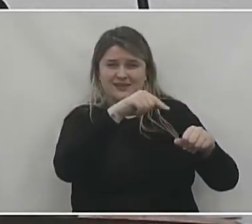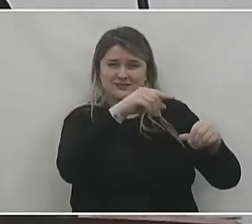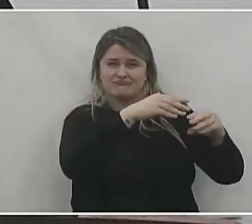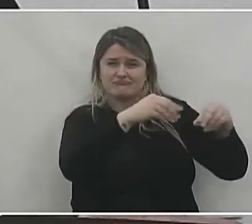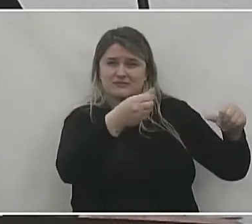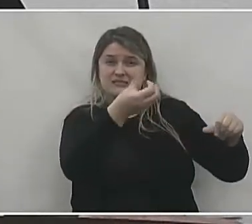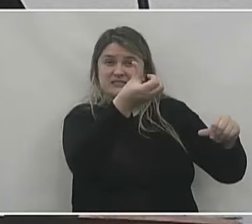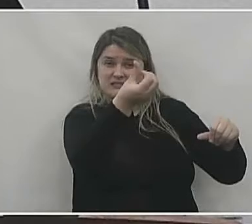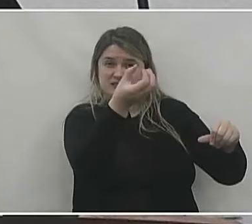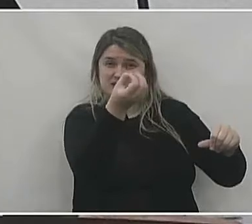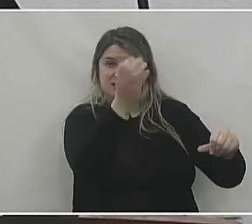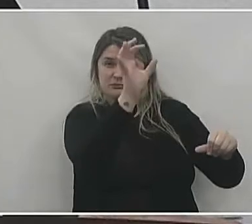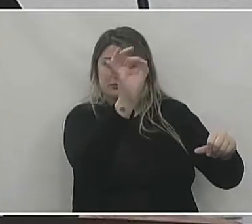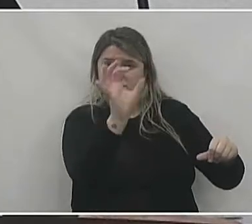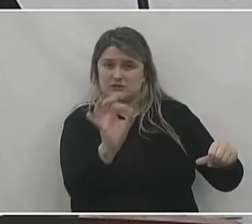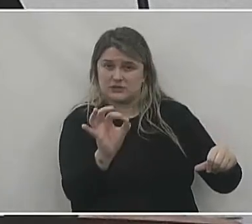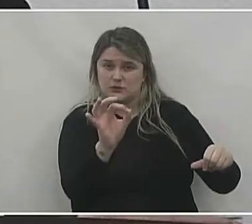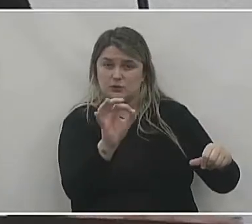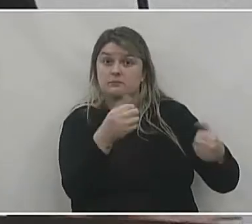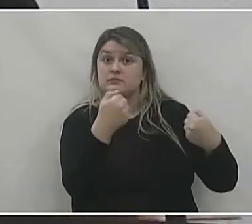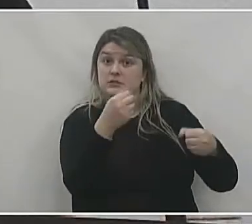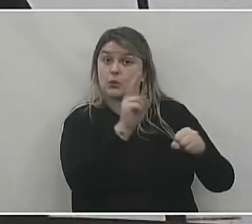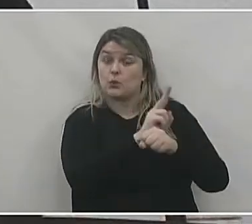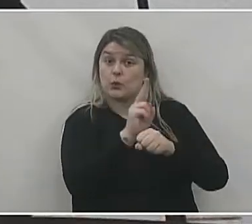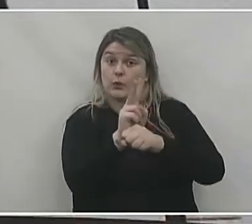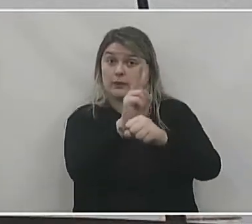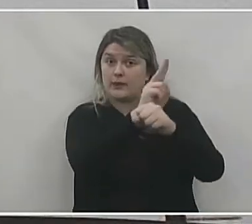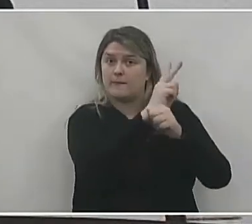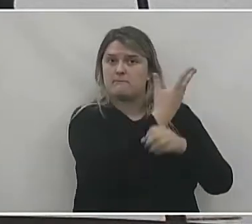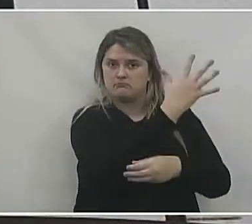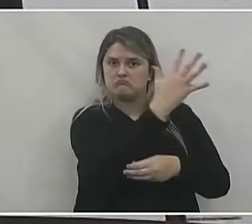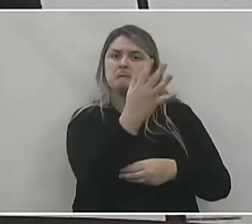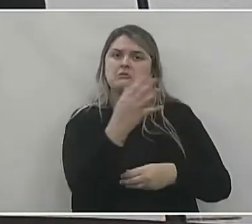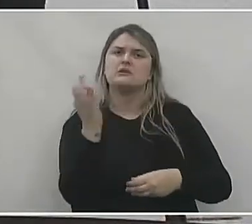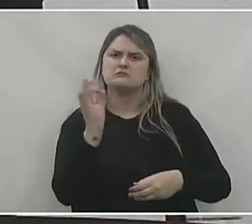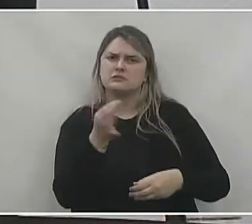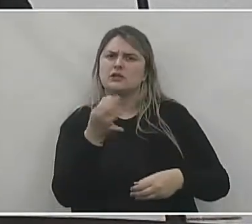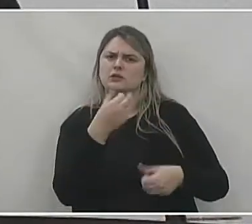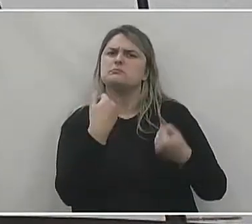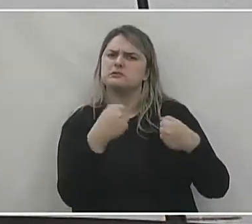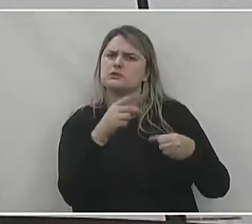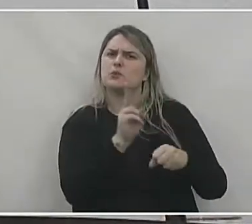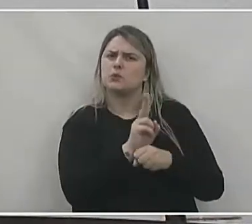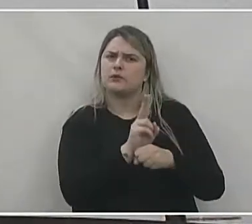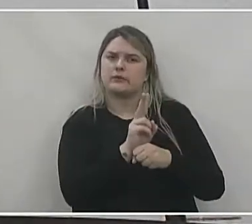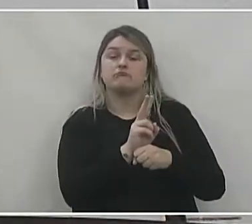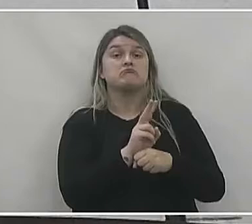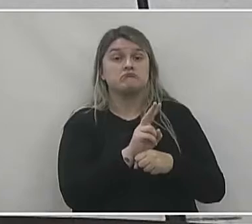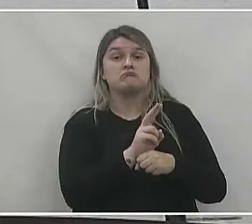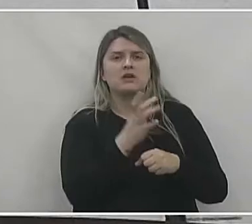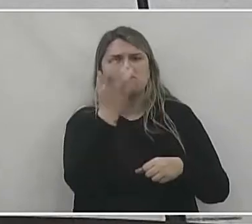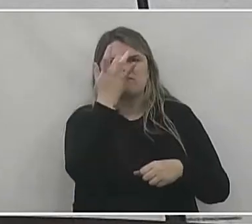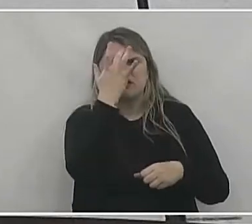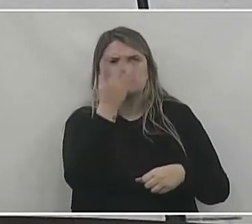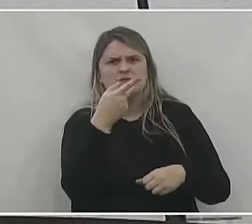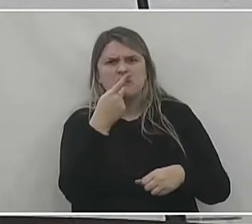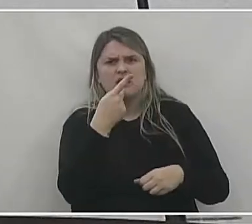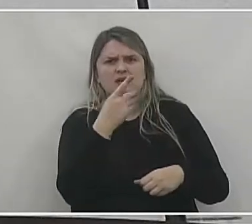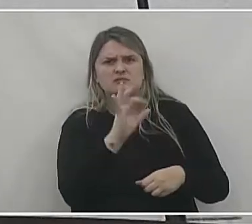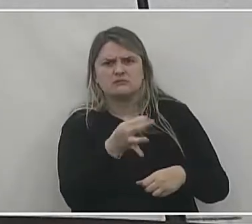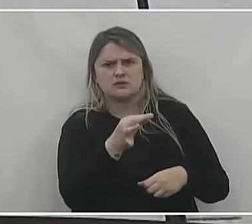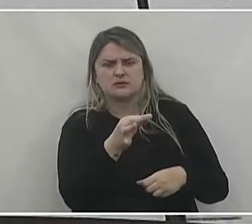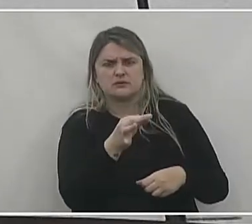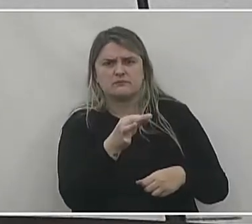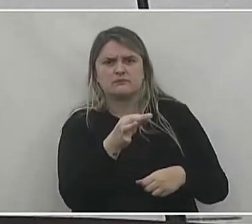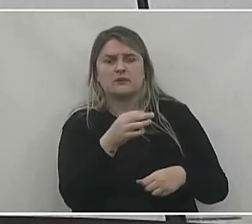60% é área de preservação. Aí vocês podem dizer, mas está certo, tem que preservar mesmo. É muito fácil dizer que está certo.